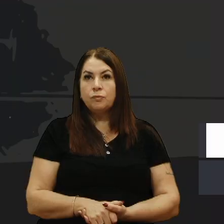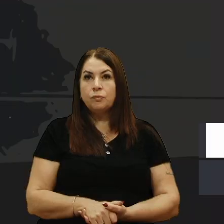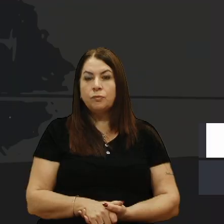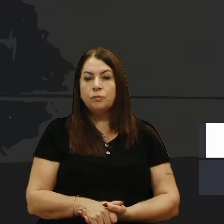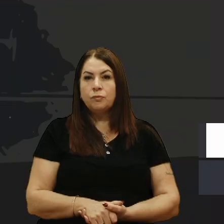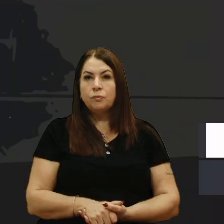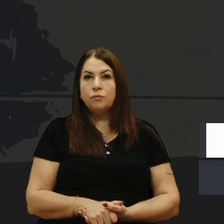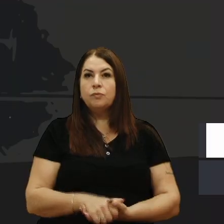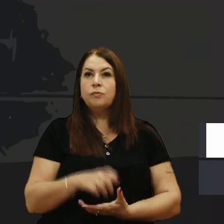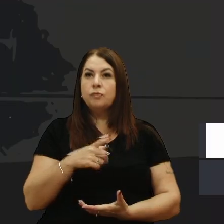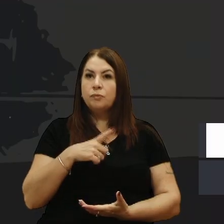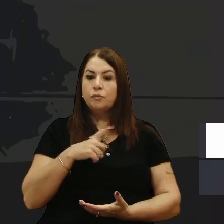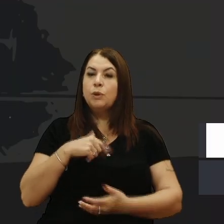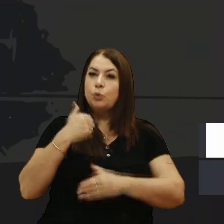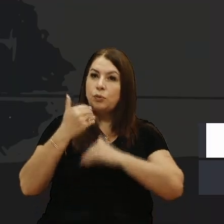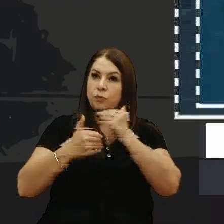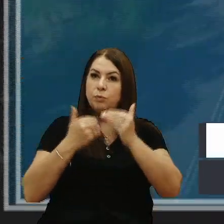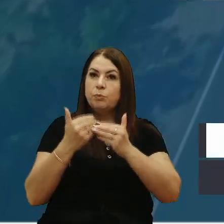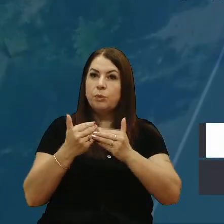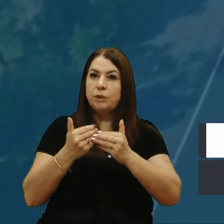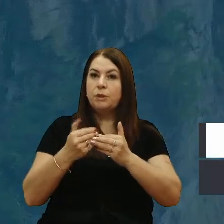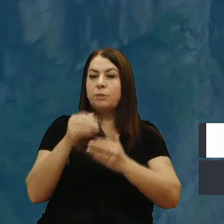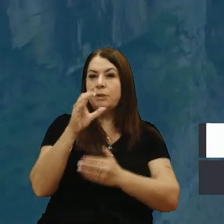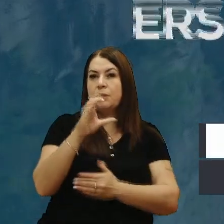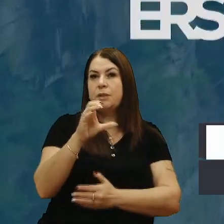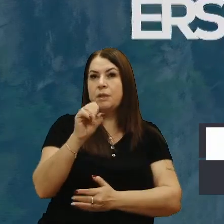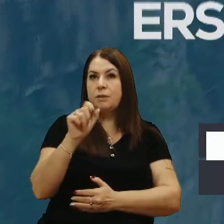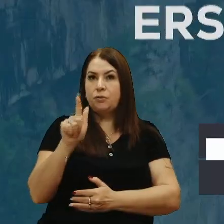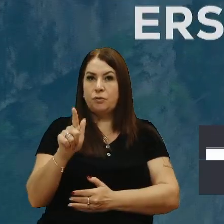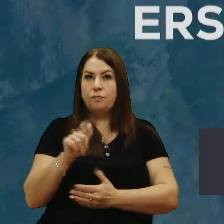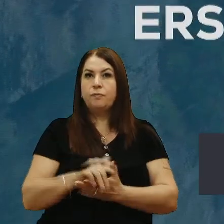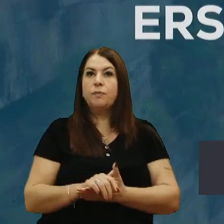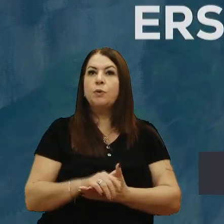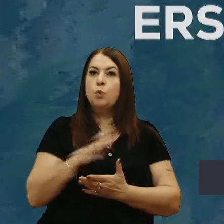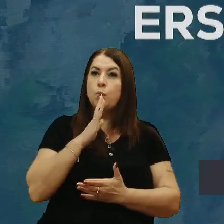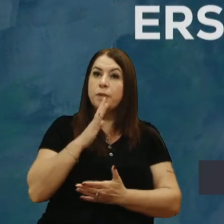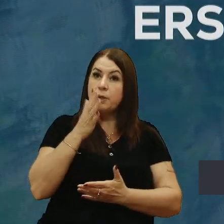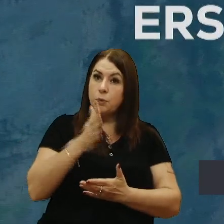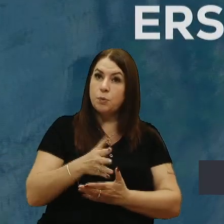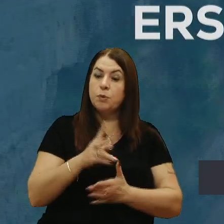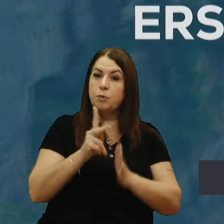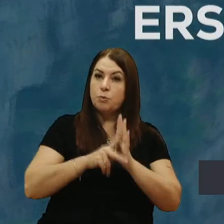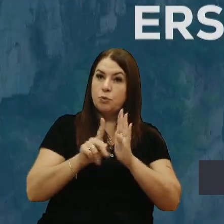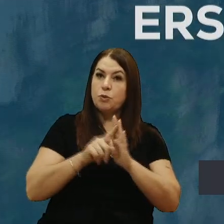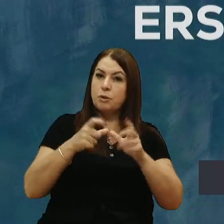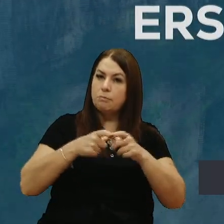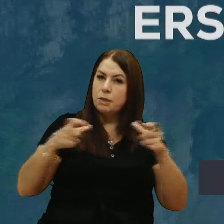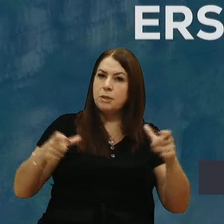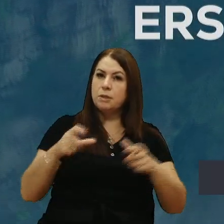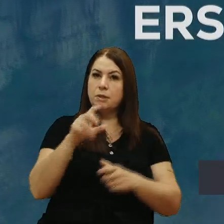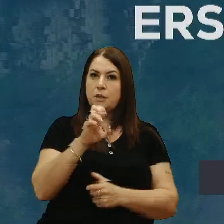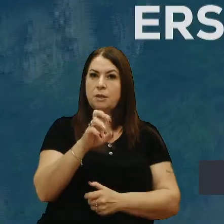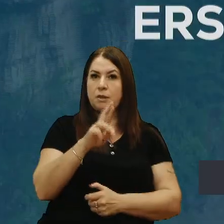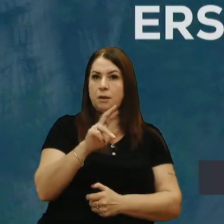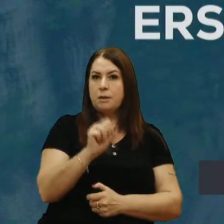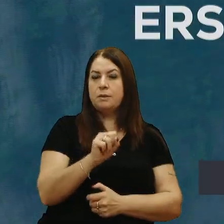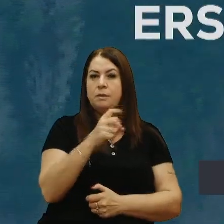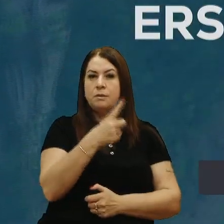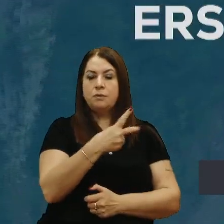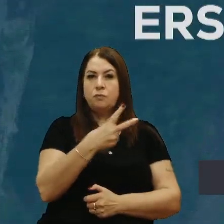Expansão estão em desenvolvimento pela CSG. Conheça agora o projeto para ampliação da